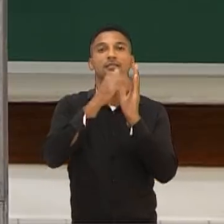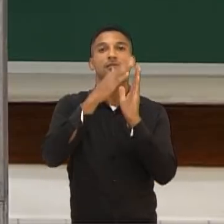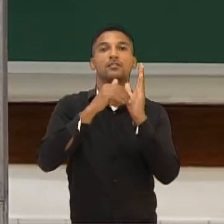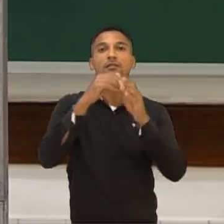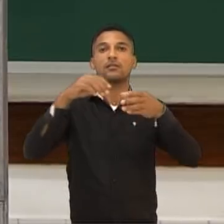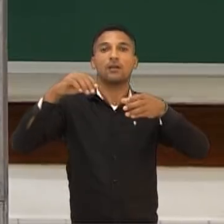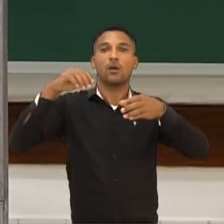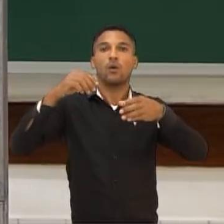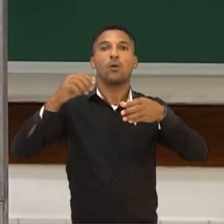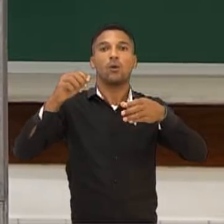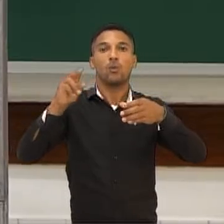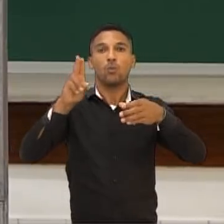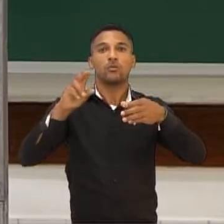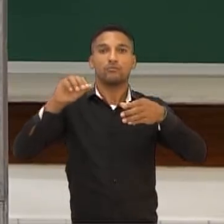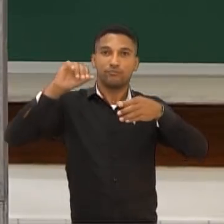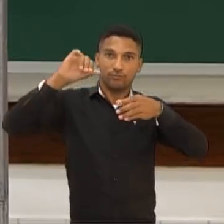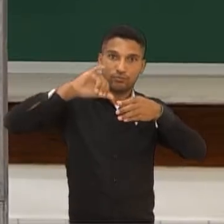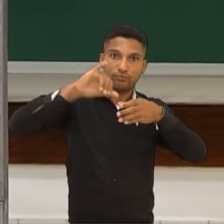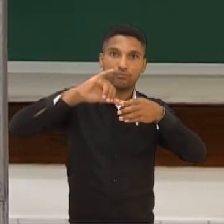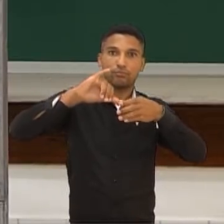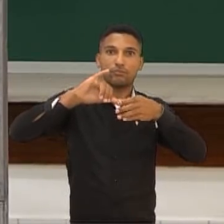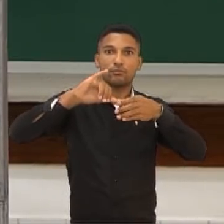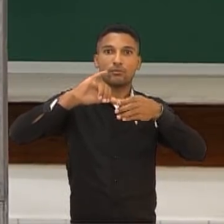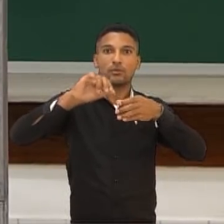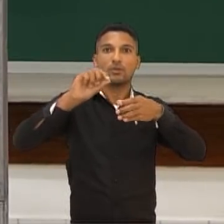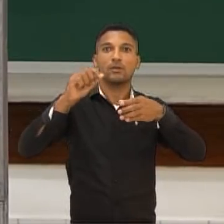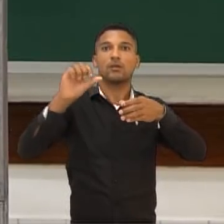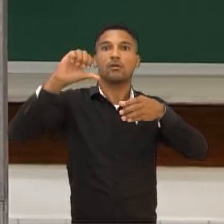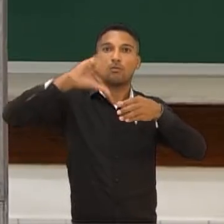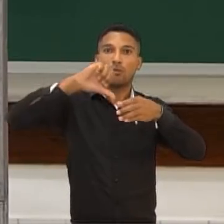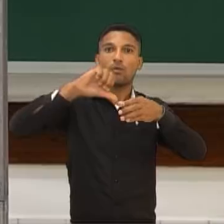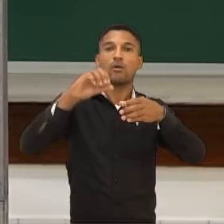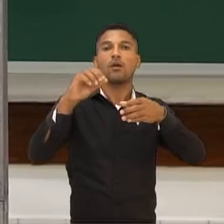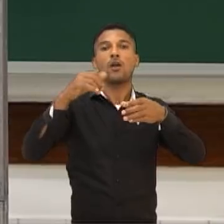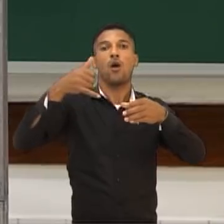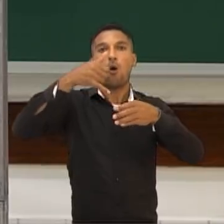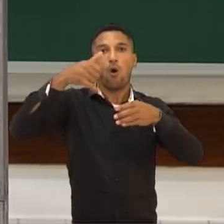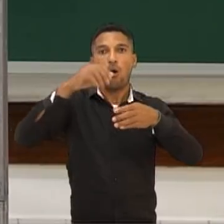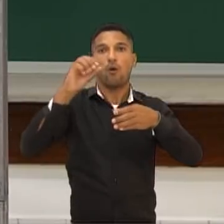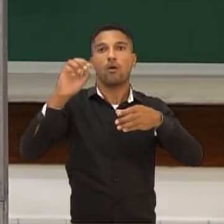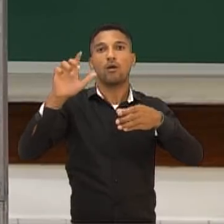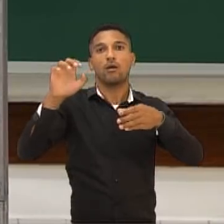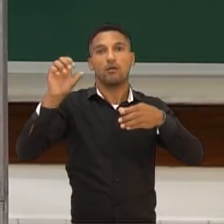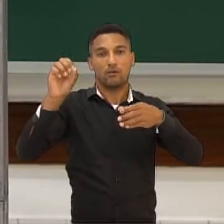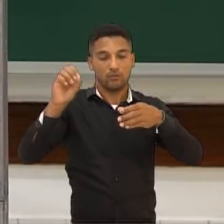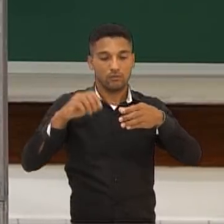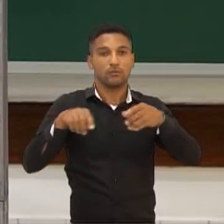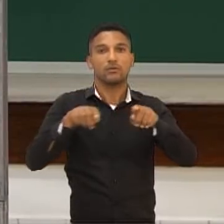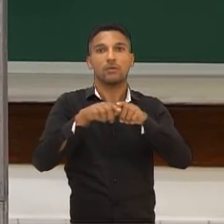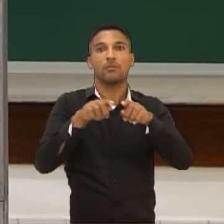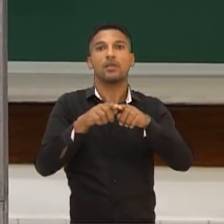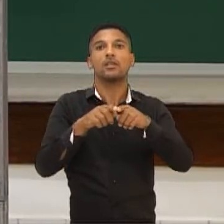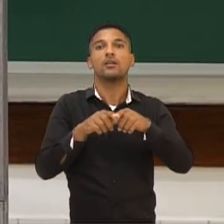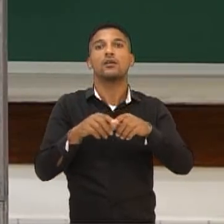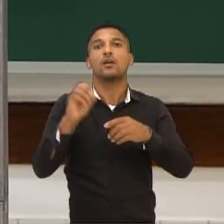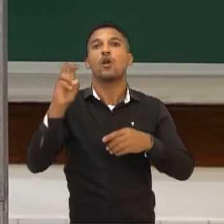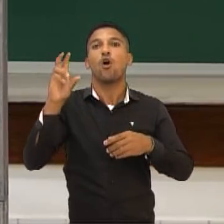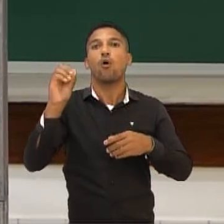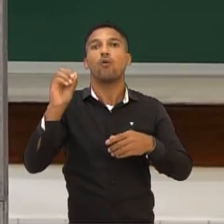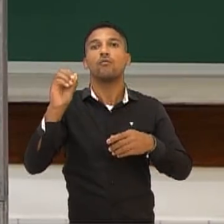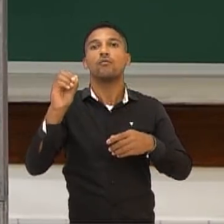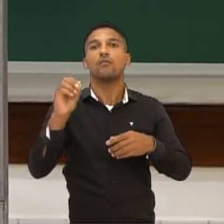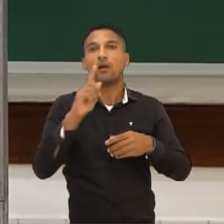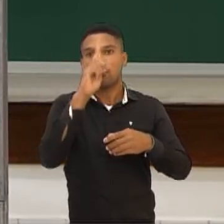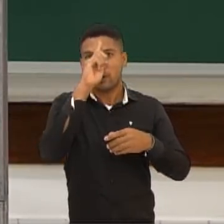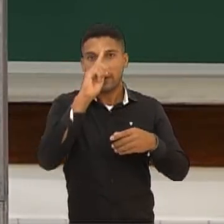As resinas ali, ó, né? Então, gema de ovo. Então, esses elementos que vão ajudar a fixar a tinta, tá